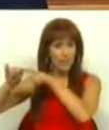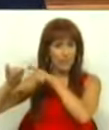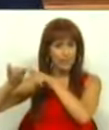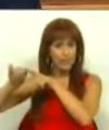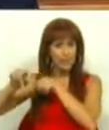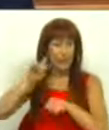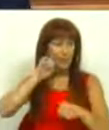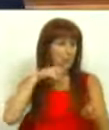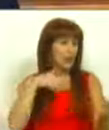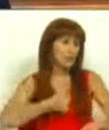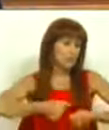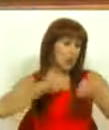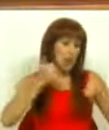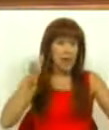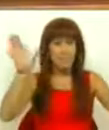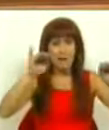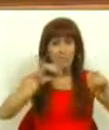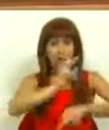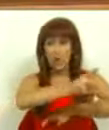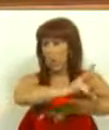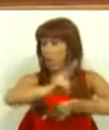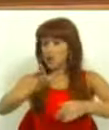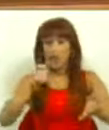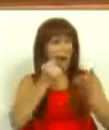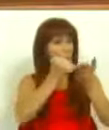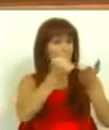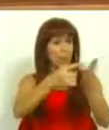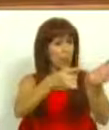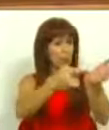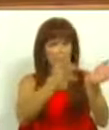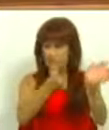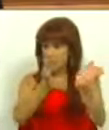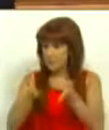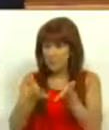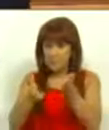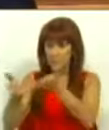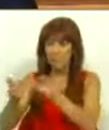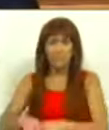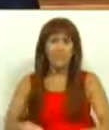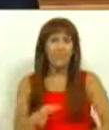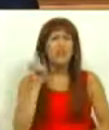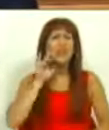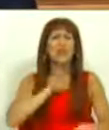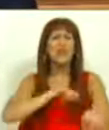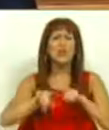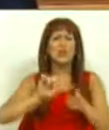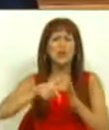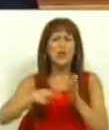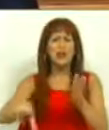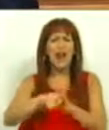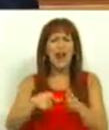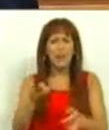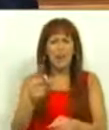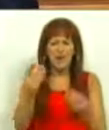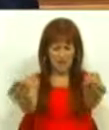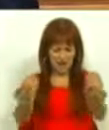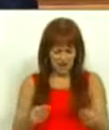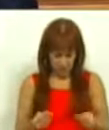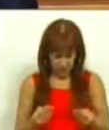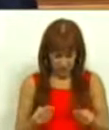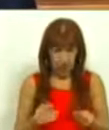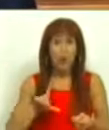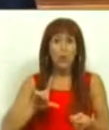e que protege melhor e mais aqueles que maior apoio carecem. Senhoras e senhores deputados, o projeto de lei que o PS apresenta é